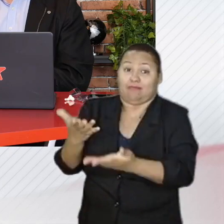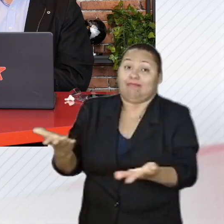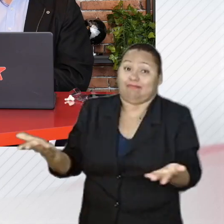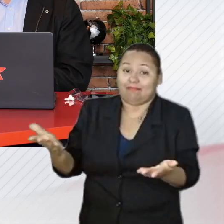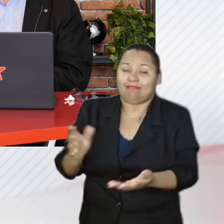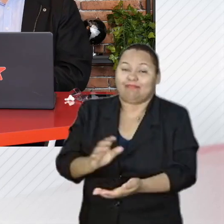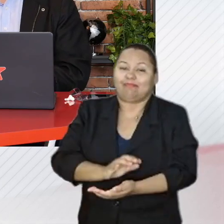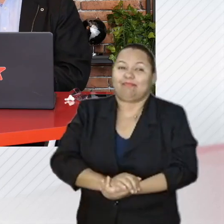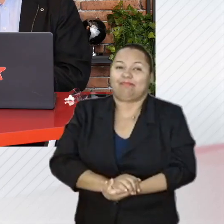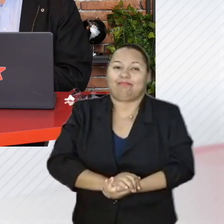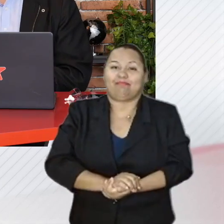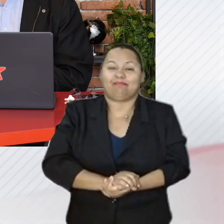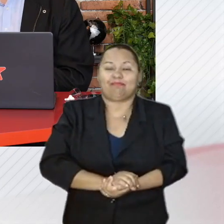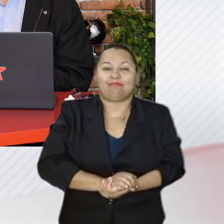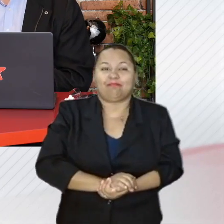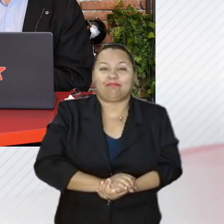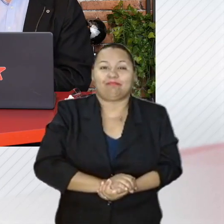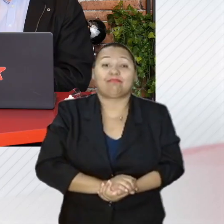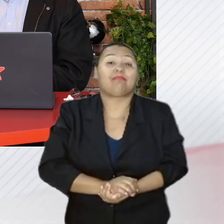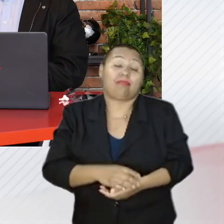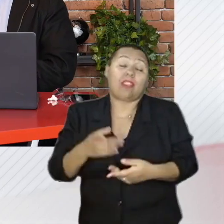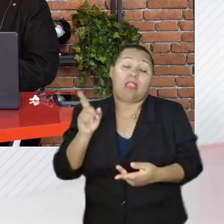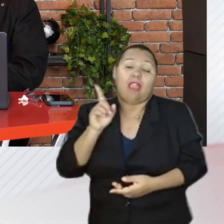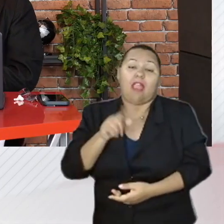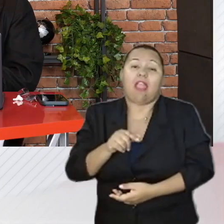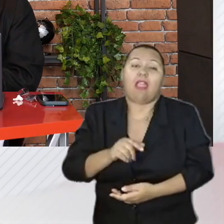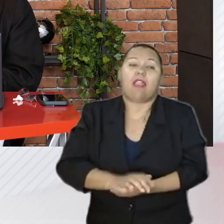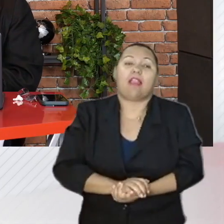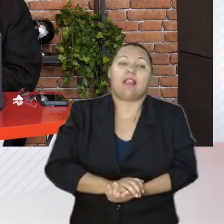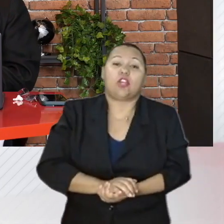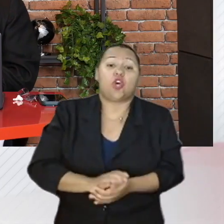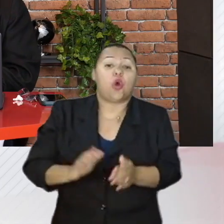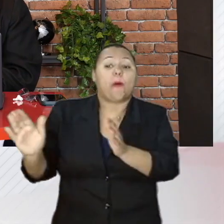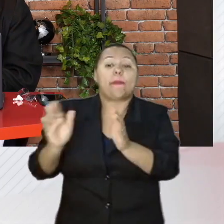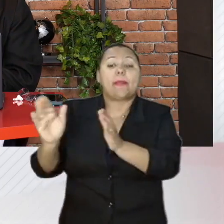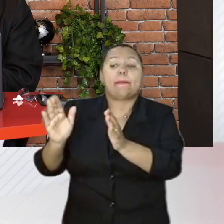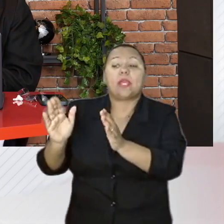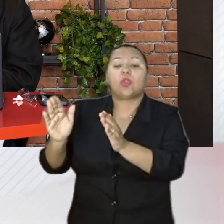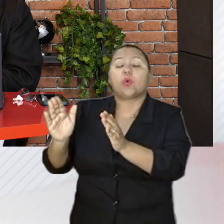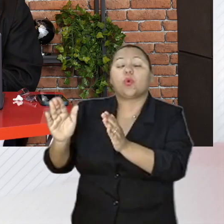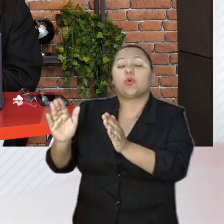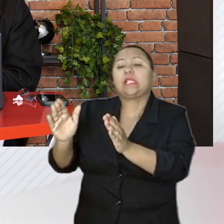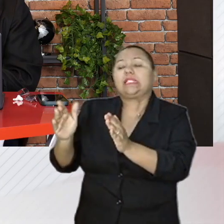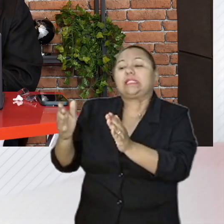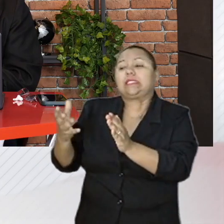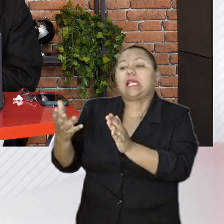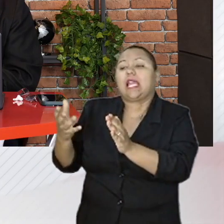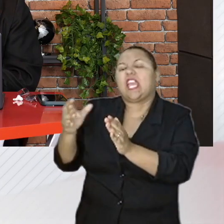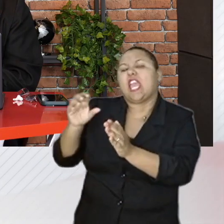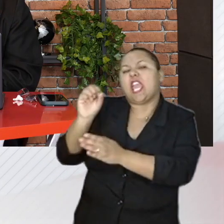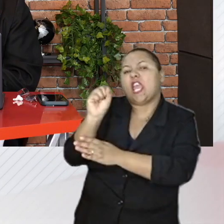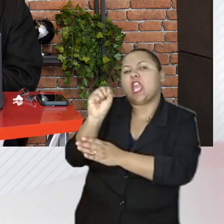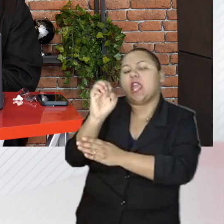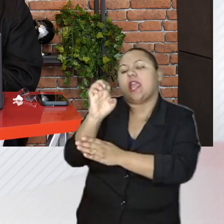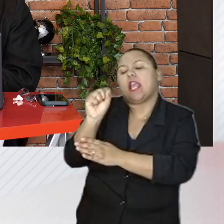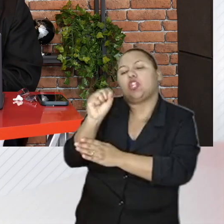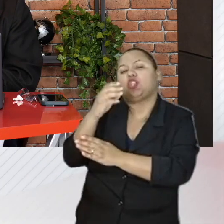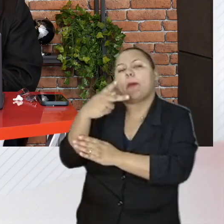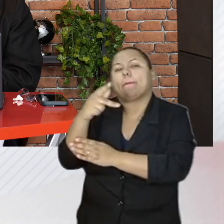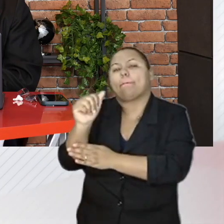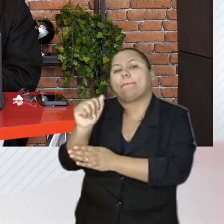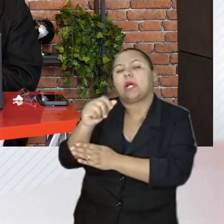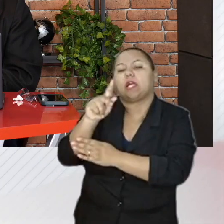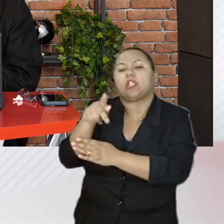Você vê que a Federação Espanhola, no primeiro momento, não queria punir, não queria tomar nenhuma medida em relação ao Vini Júnior,